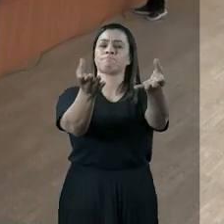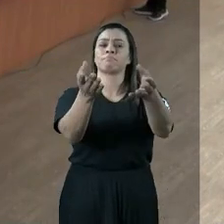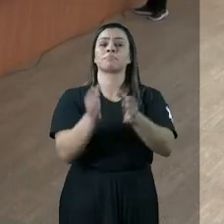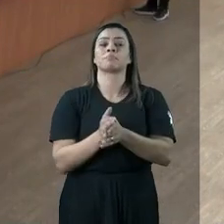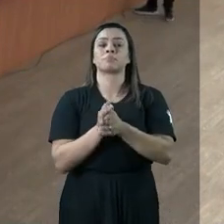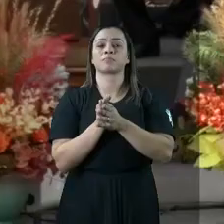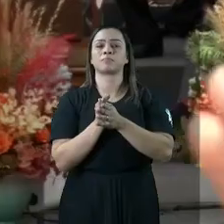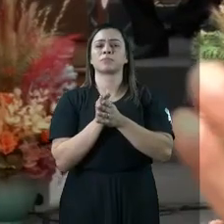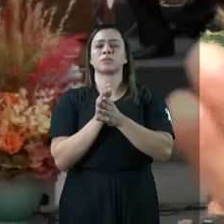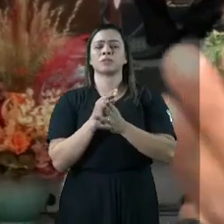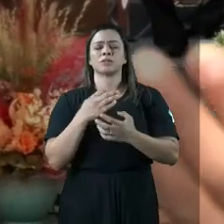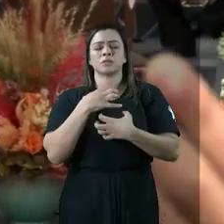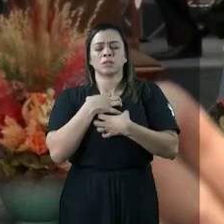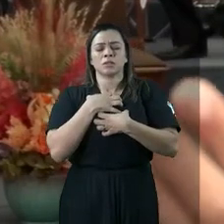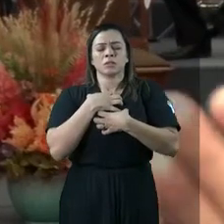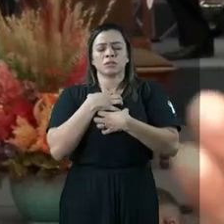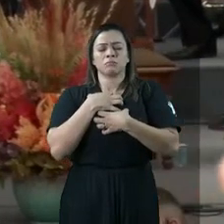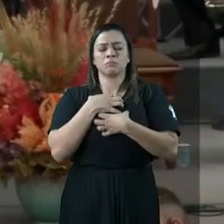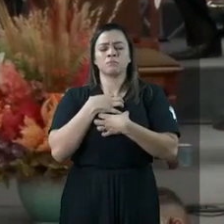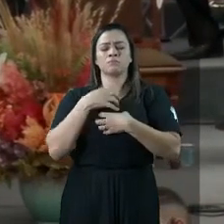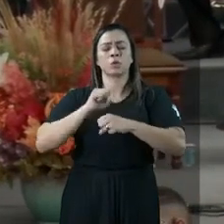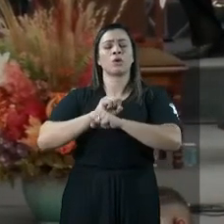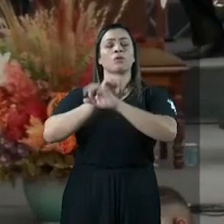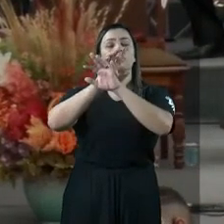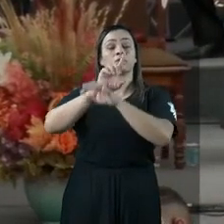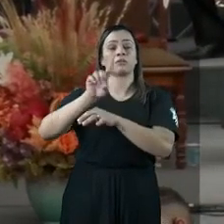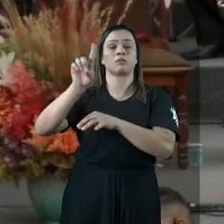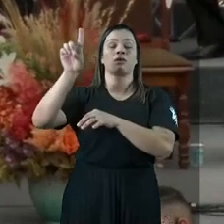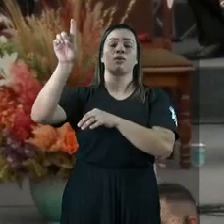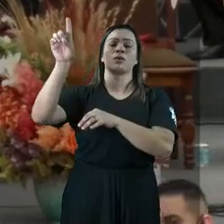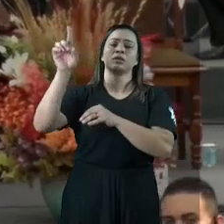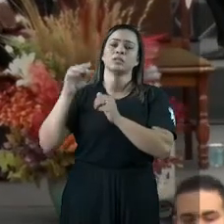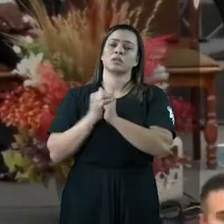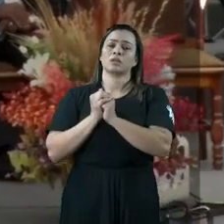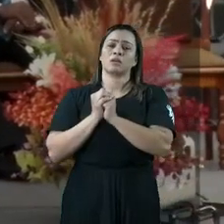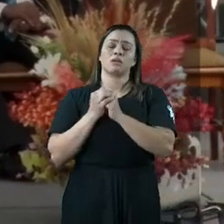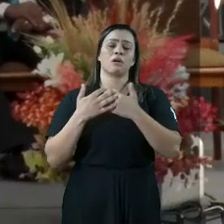Só quem está sentindo ao Rei da Glória, glorifique o nome dele.